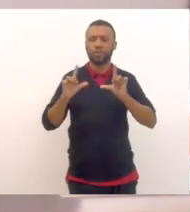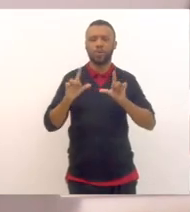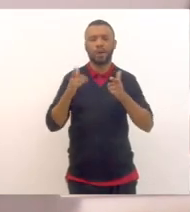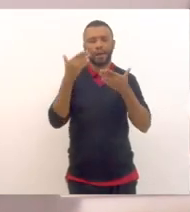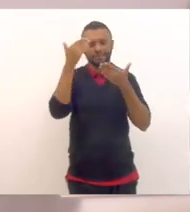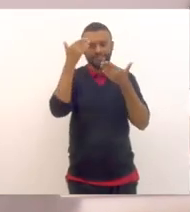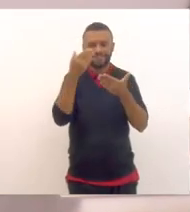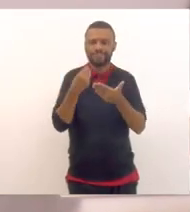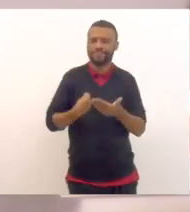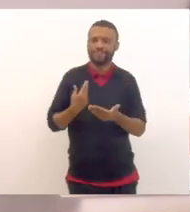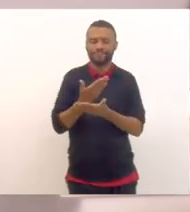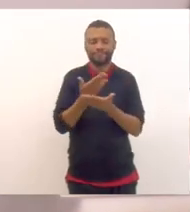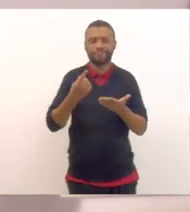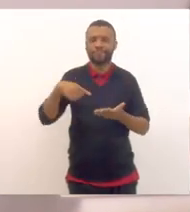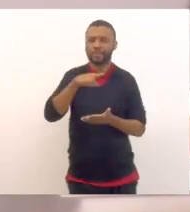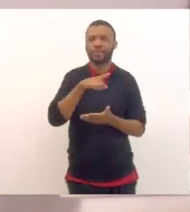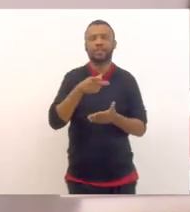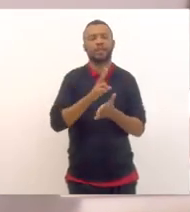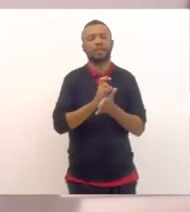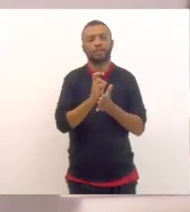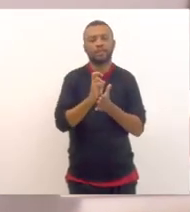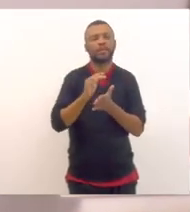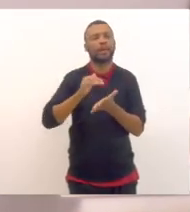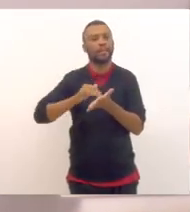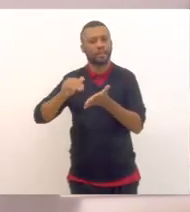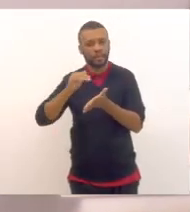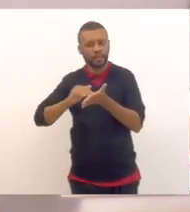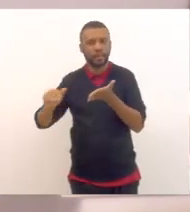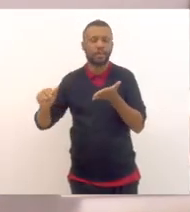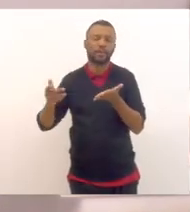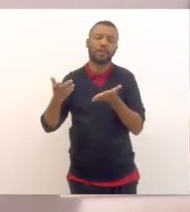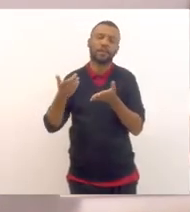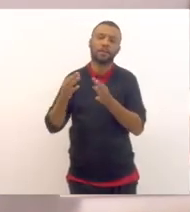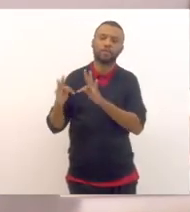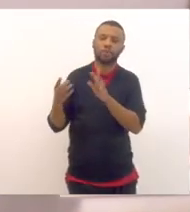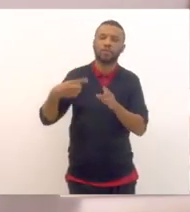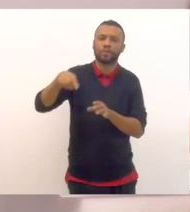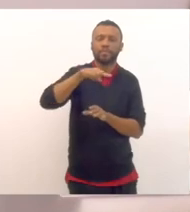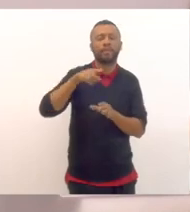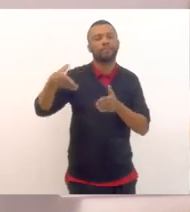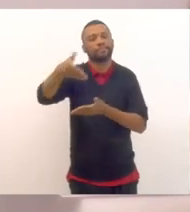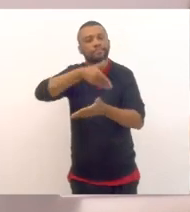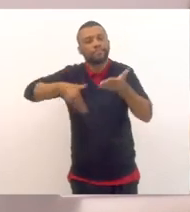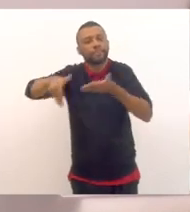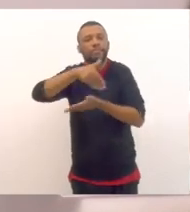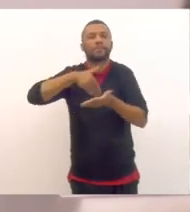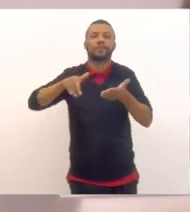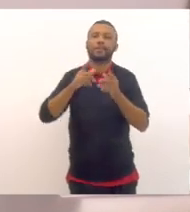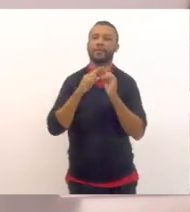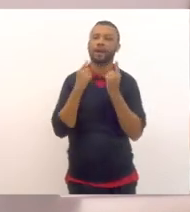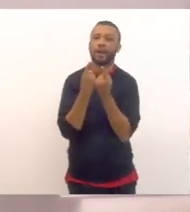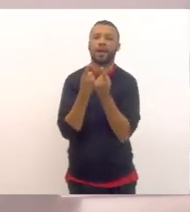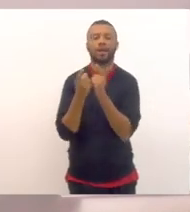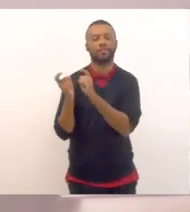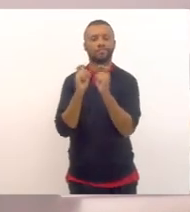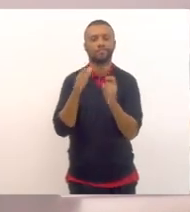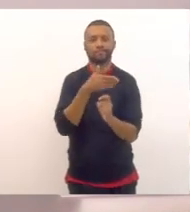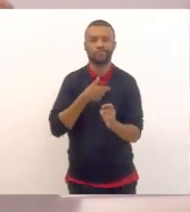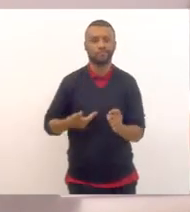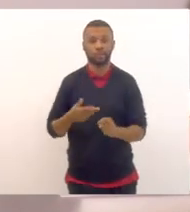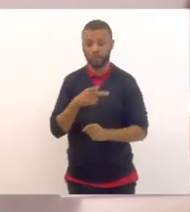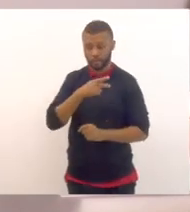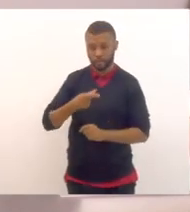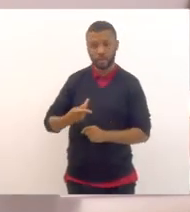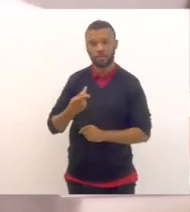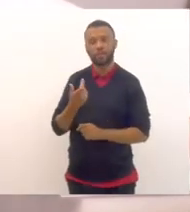presença de todos que vieram da SuperVia da secretaria da agetrans todos que vieram participar da audiência pública eu com